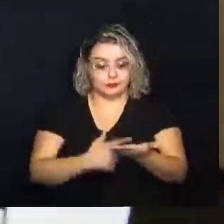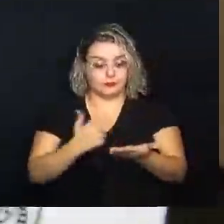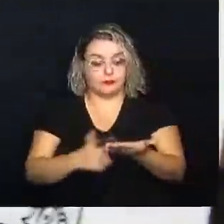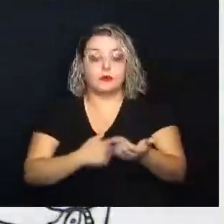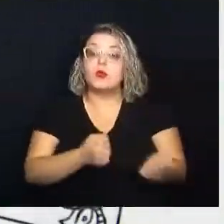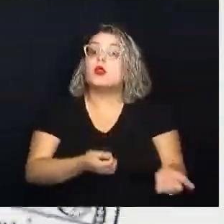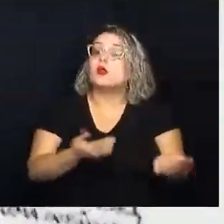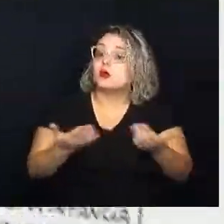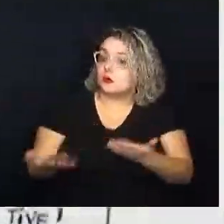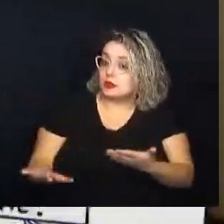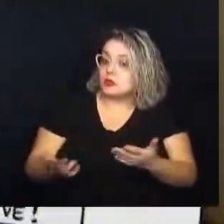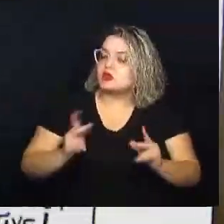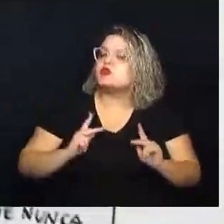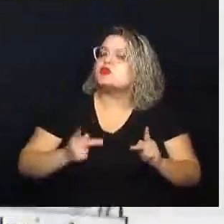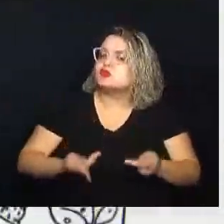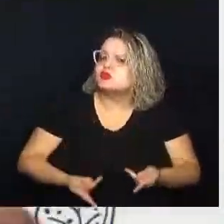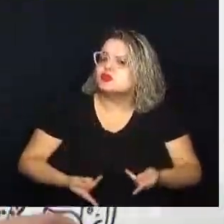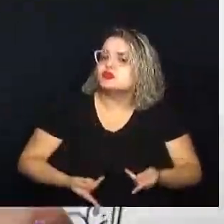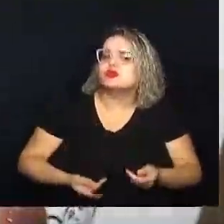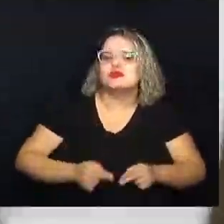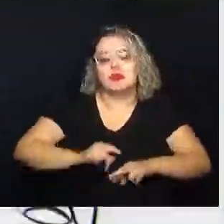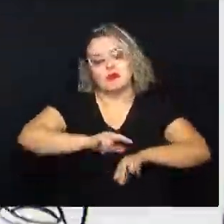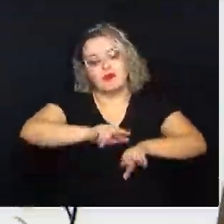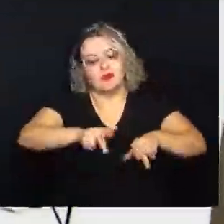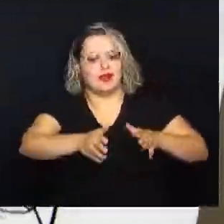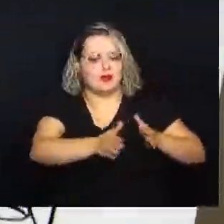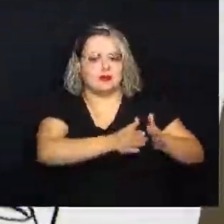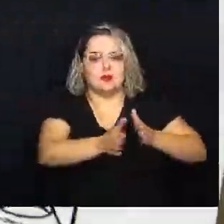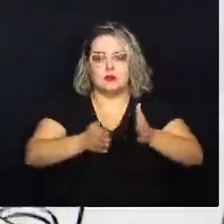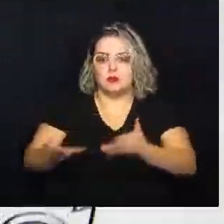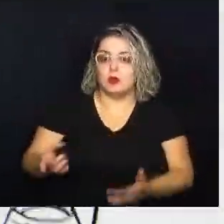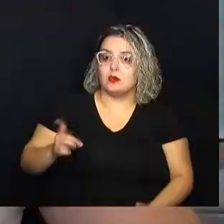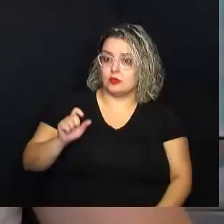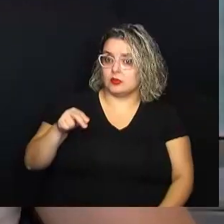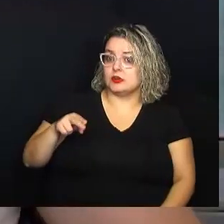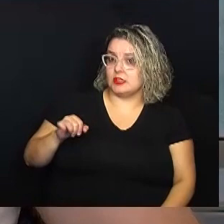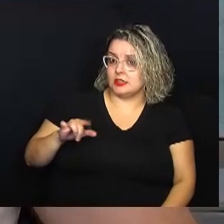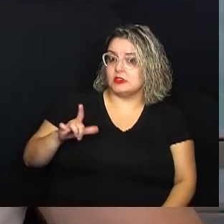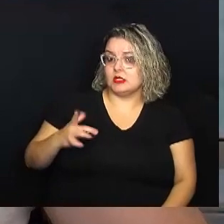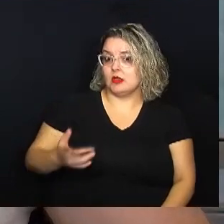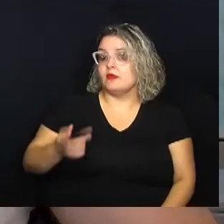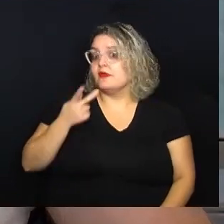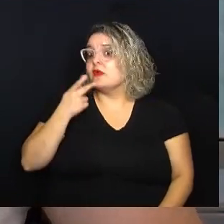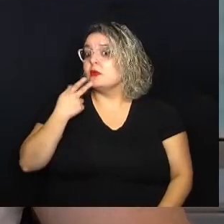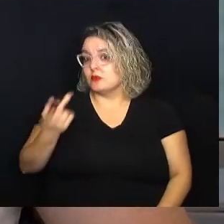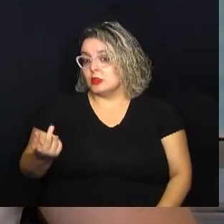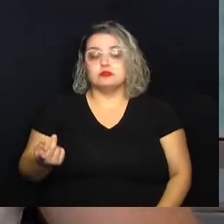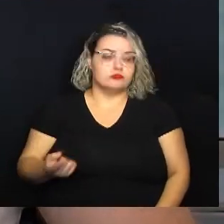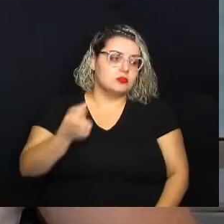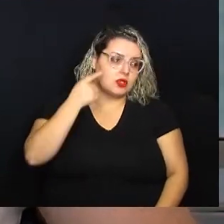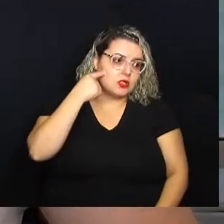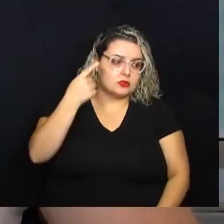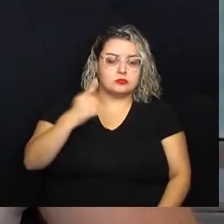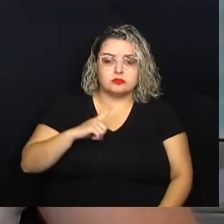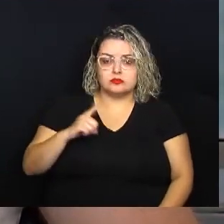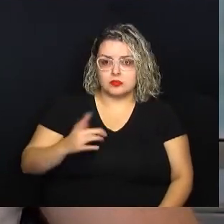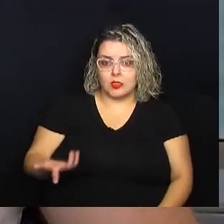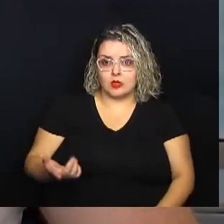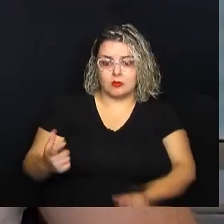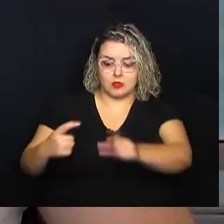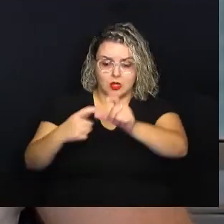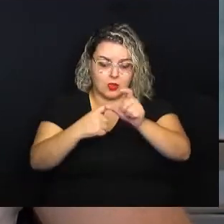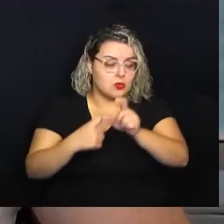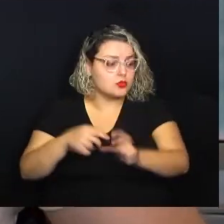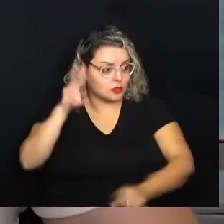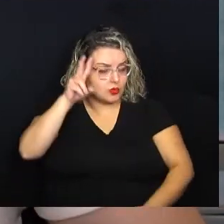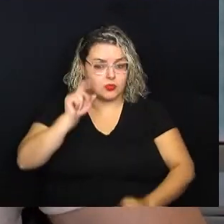do livro é apresentar o ser humano em suas inúmeras facetas. O Daniel comentou que ele tinha uma ideia de montar um roteiro de